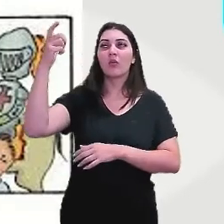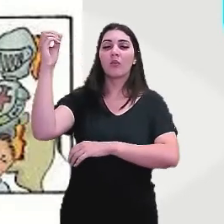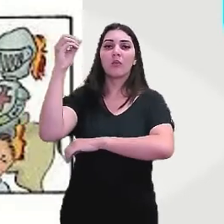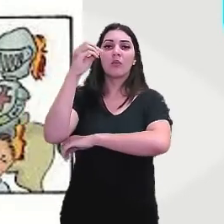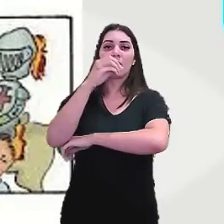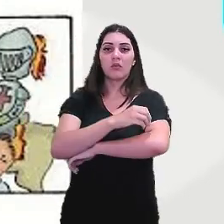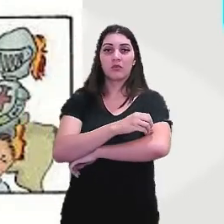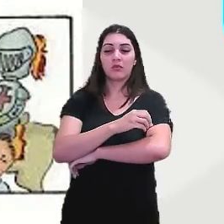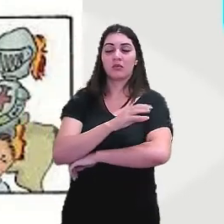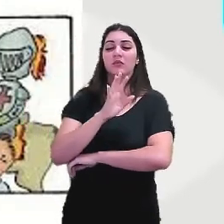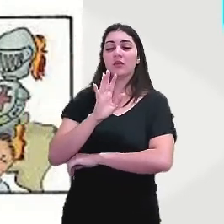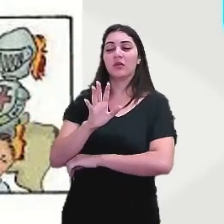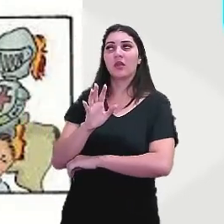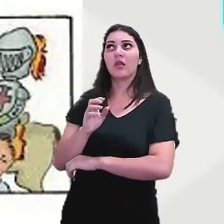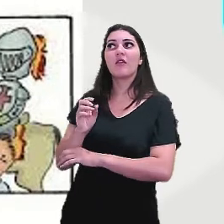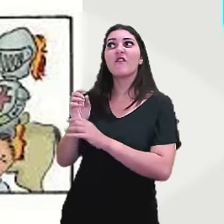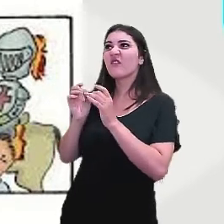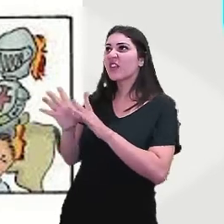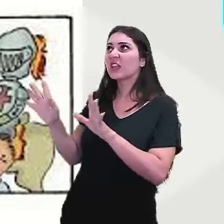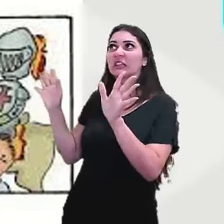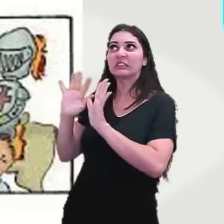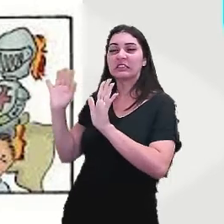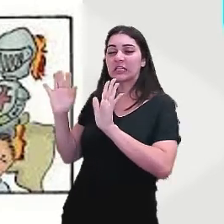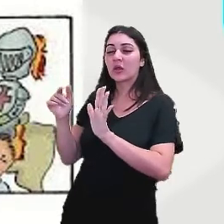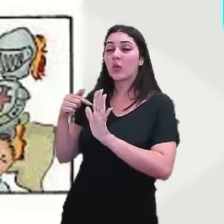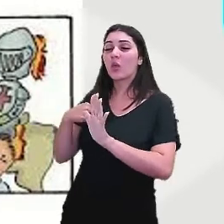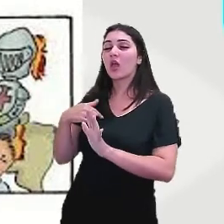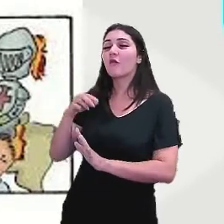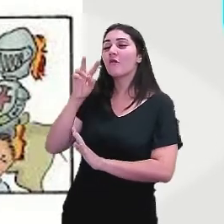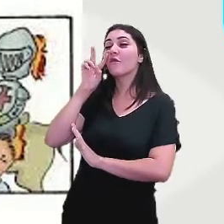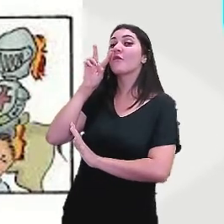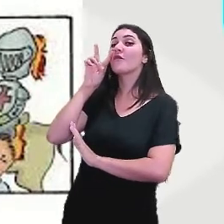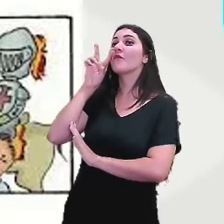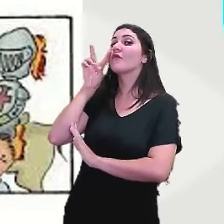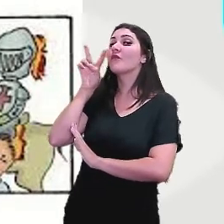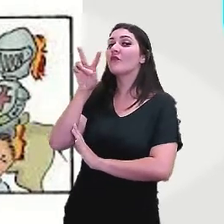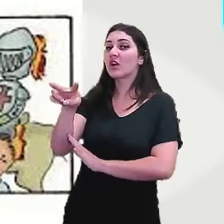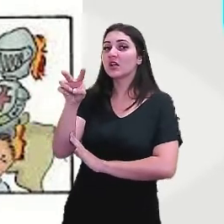na placa diz, vendo pôr do sol.